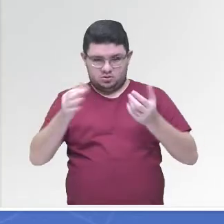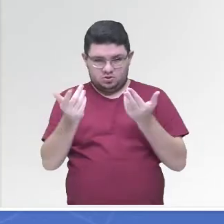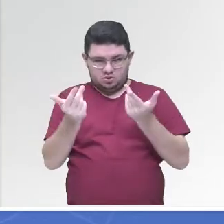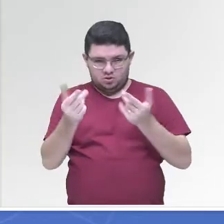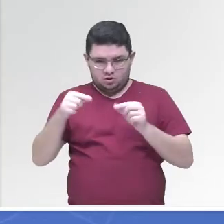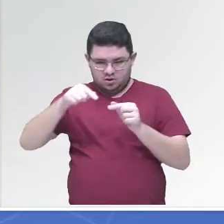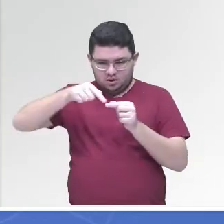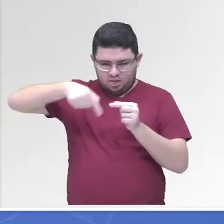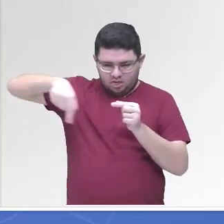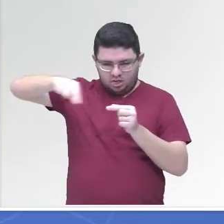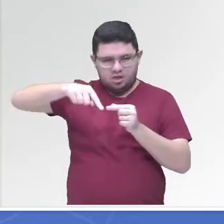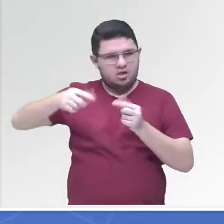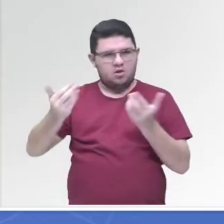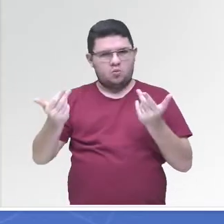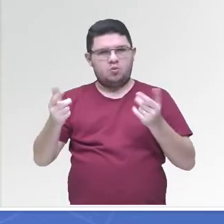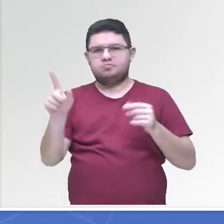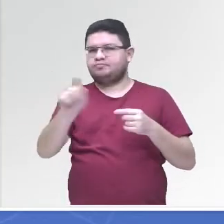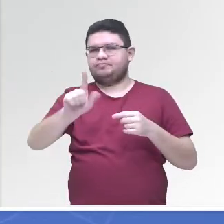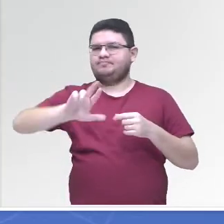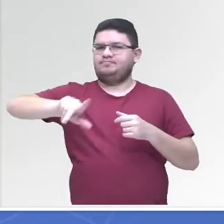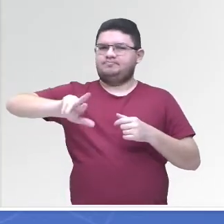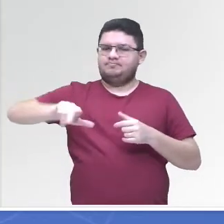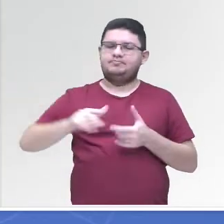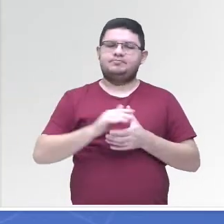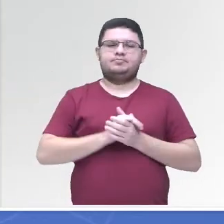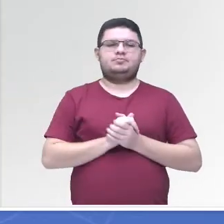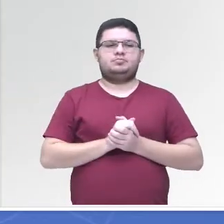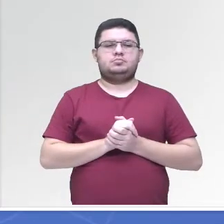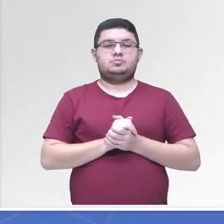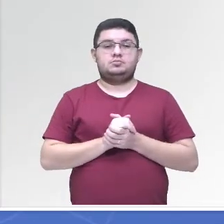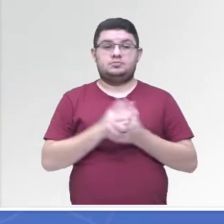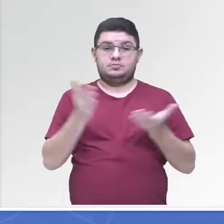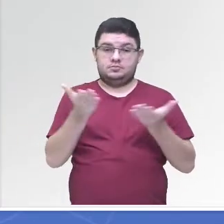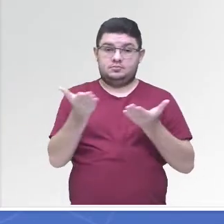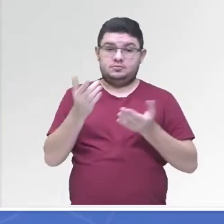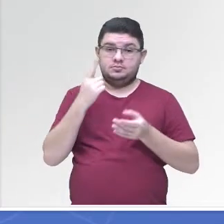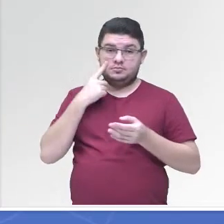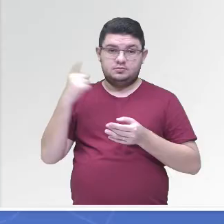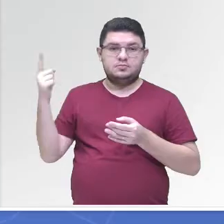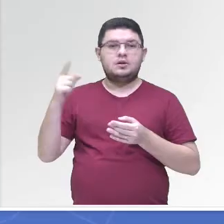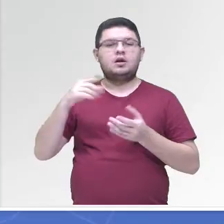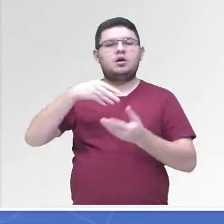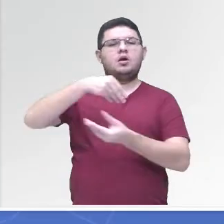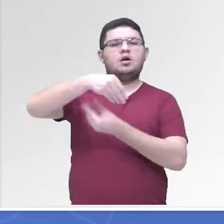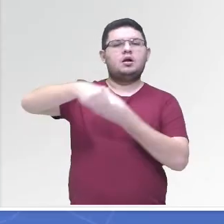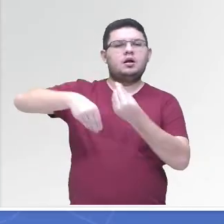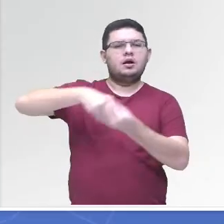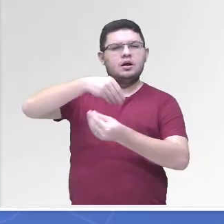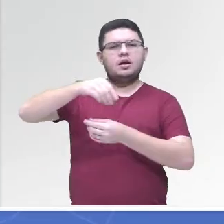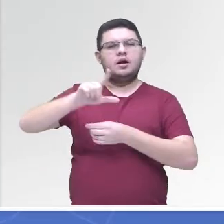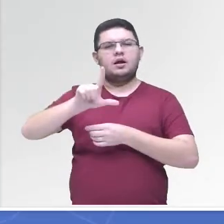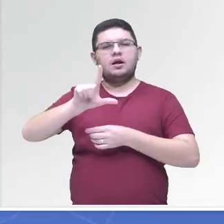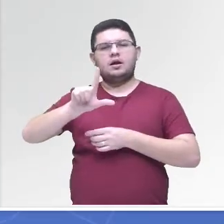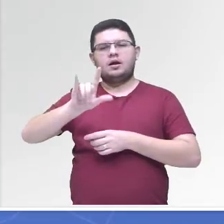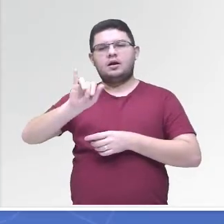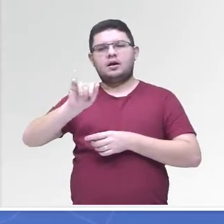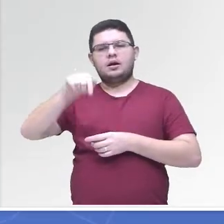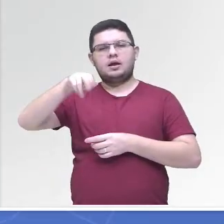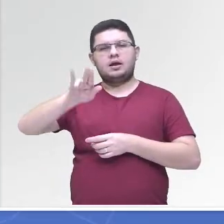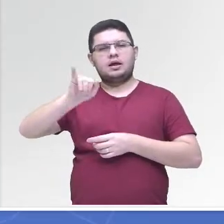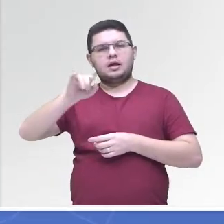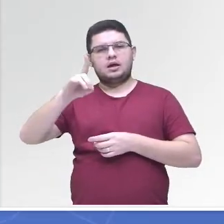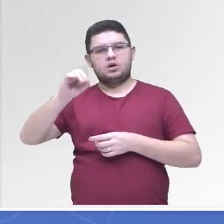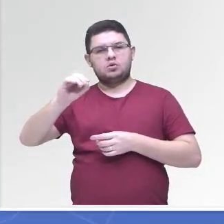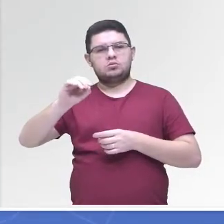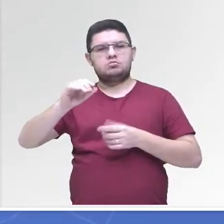aquela forma, né, do cubo de gelo, tá bom? Bora dar uma olhadinha agora no líquido, olha só. Então, o líquido já é um